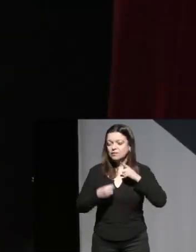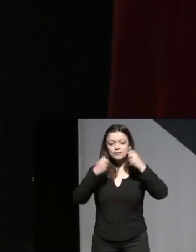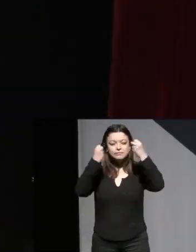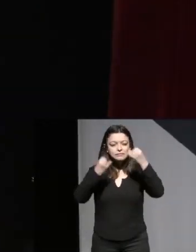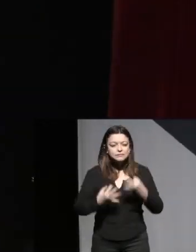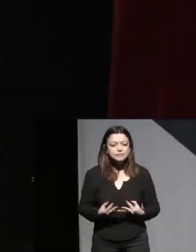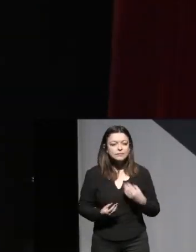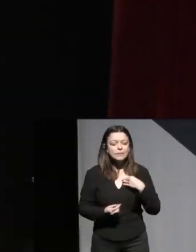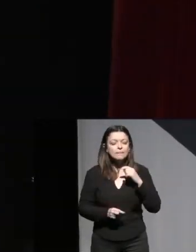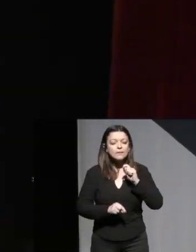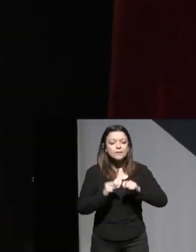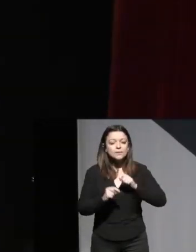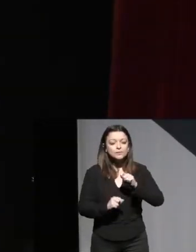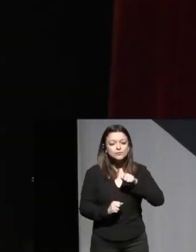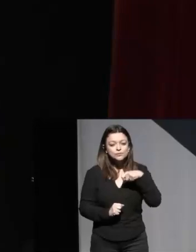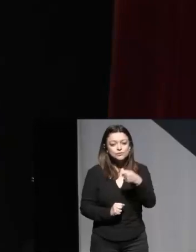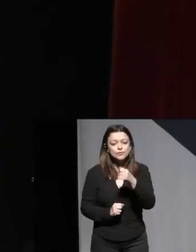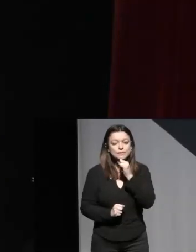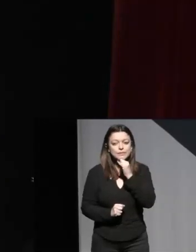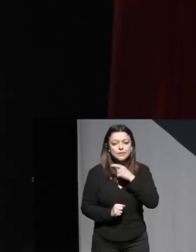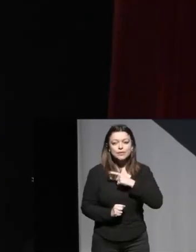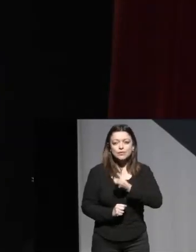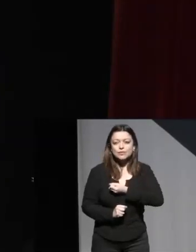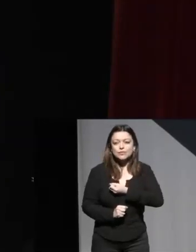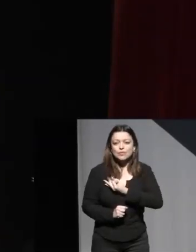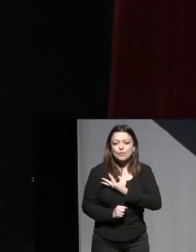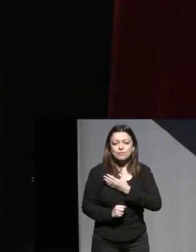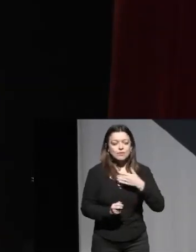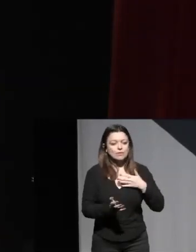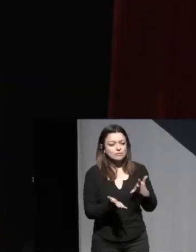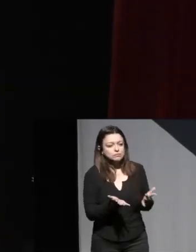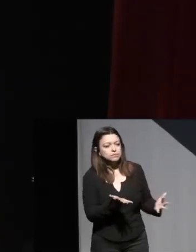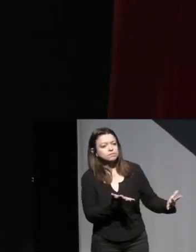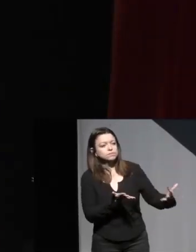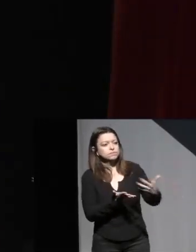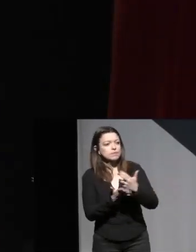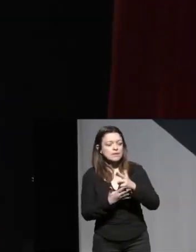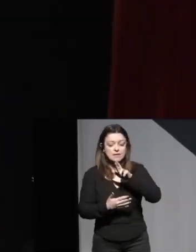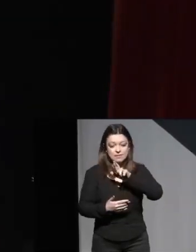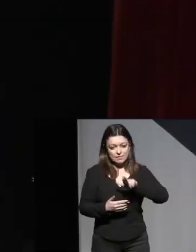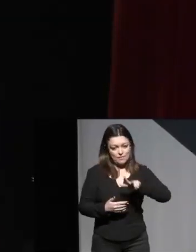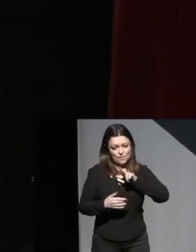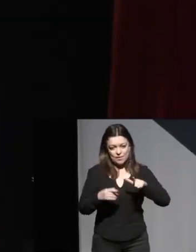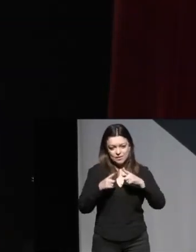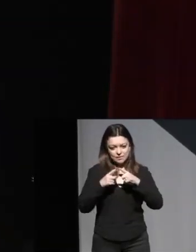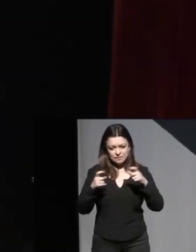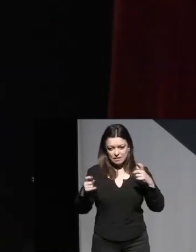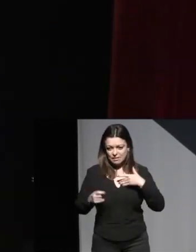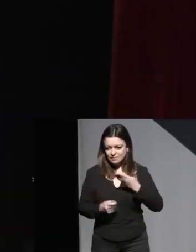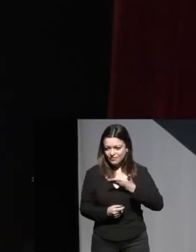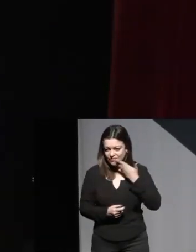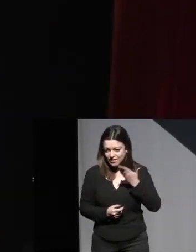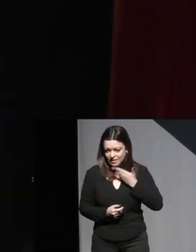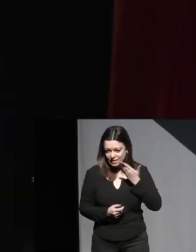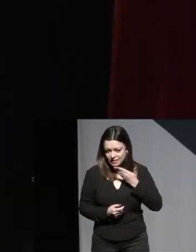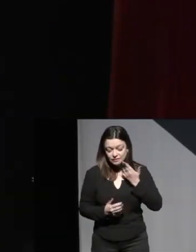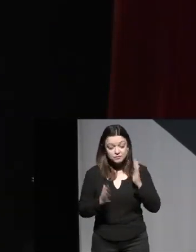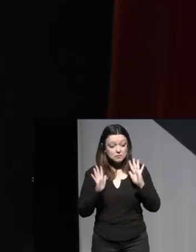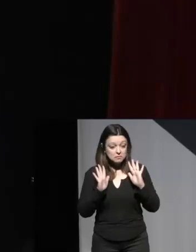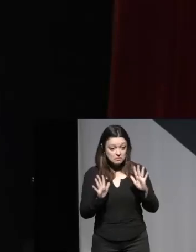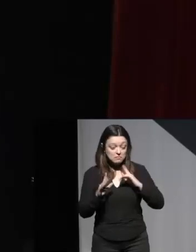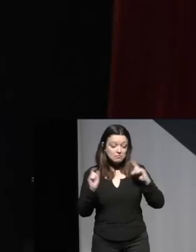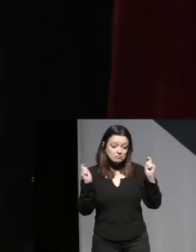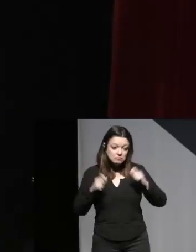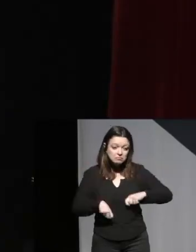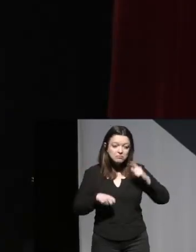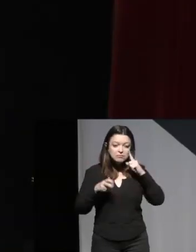e do levantamento de números não é uma ciência fácil, mas de qualquer forma nós observamos aqui, porque afinal de contas,